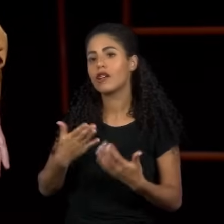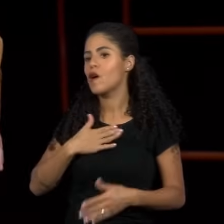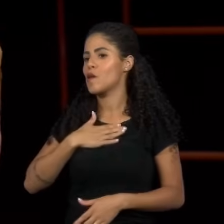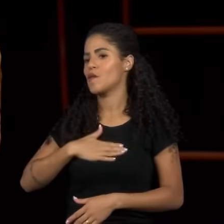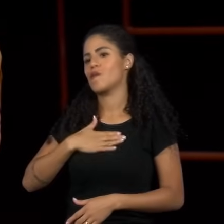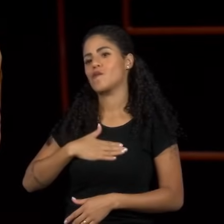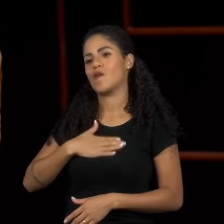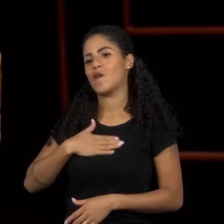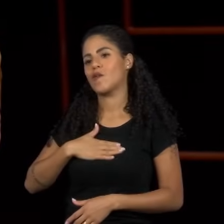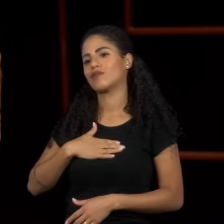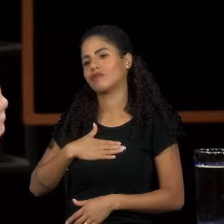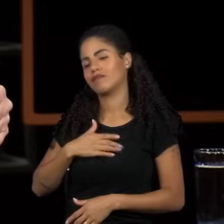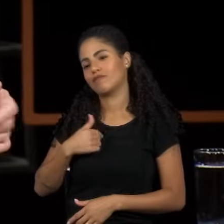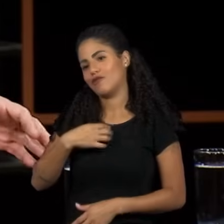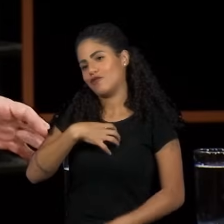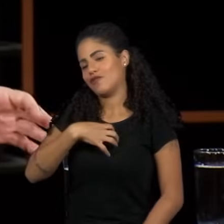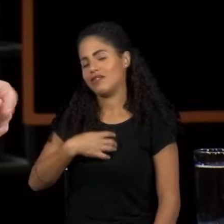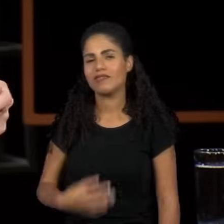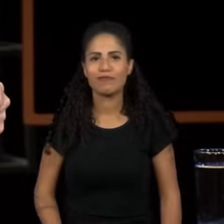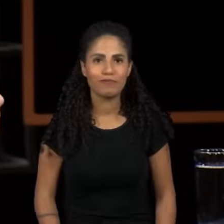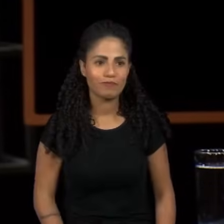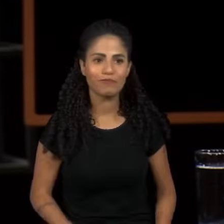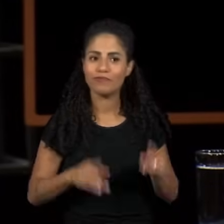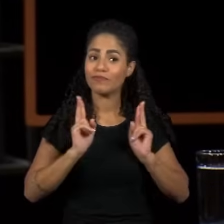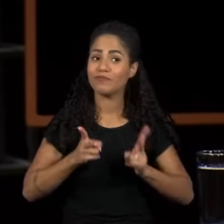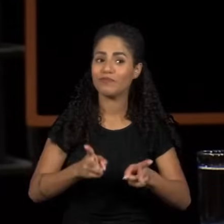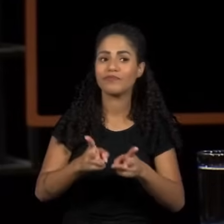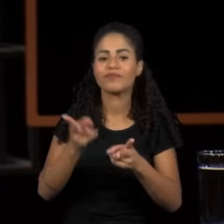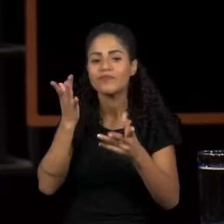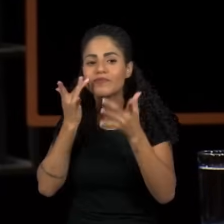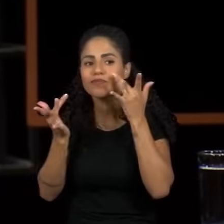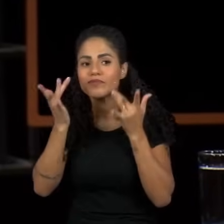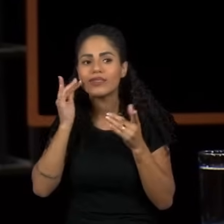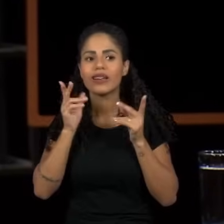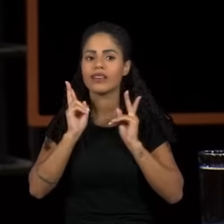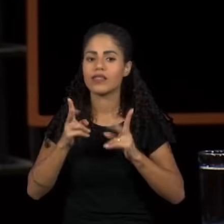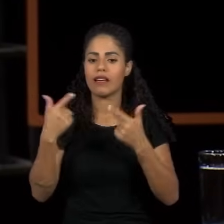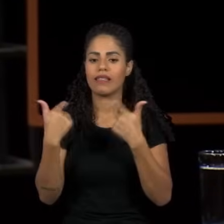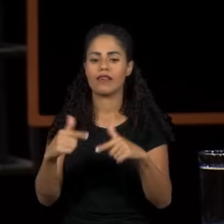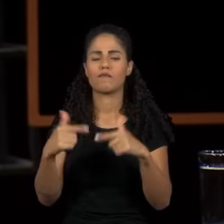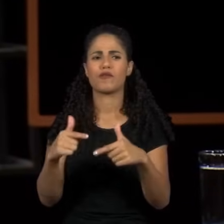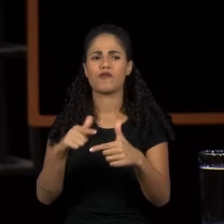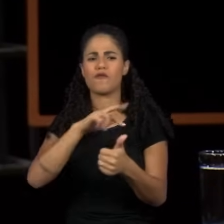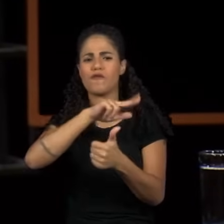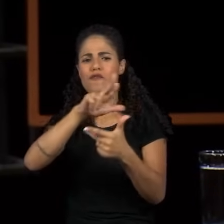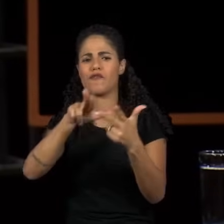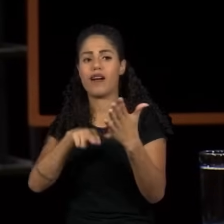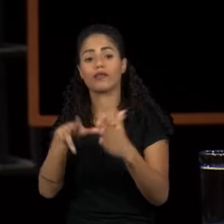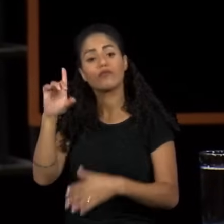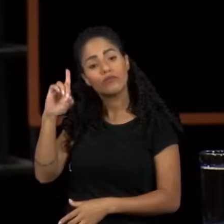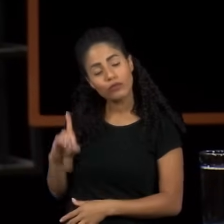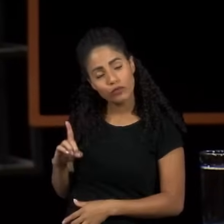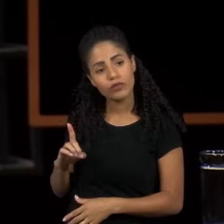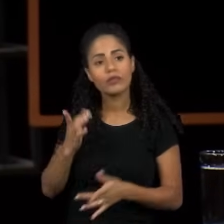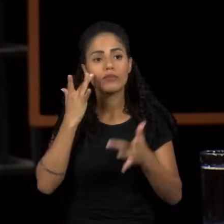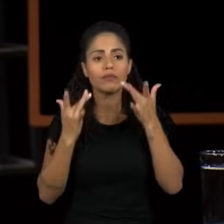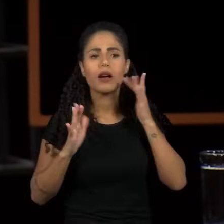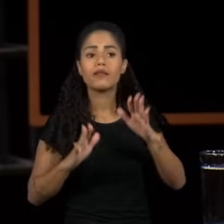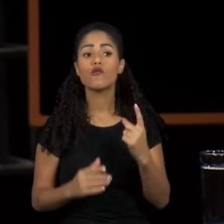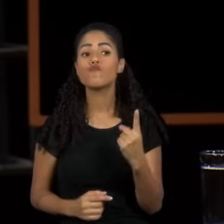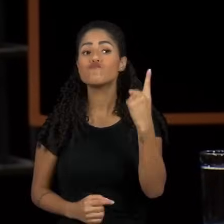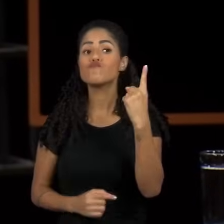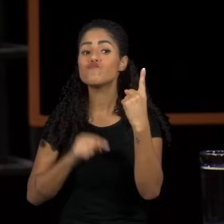gosto muito de trabalhar assim. Continuando a falar do teatro, você trabalhou com vários diretores teatrais, mas tem um em